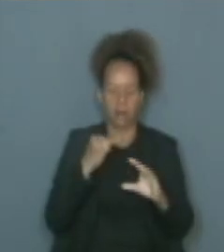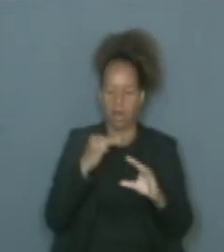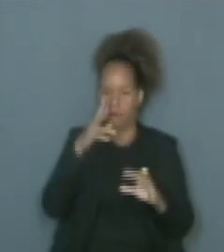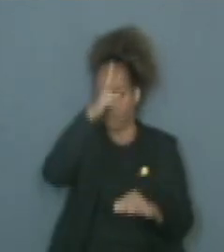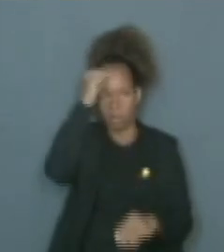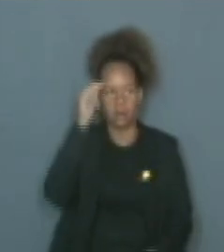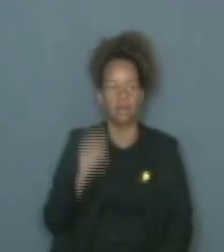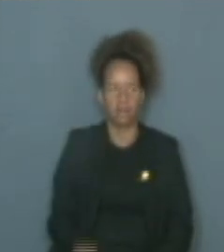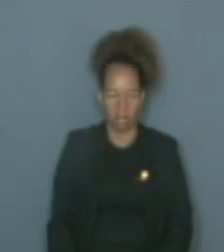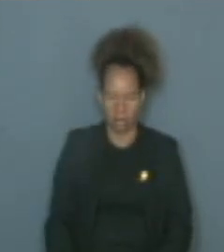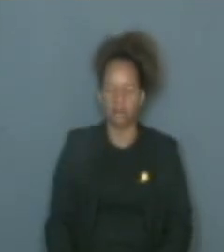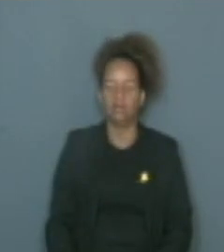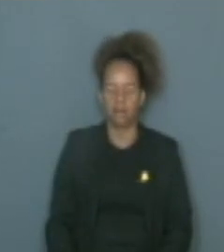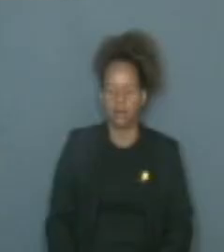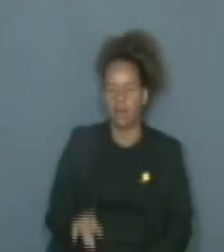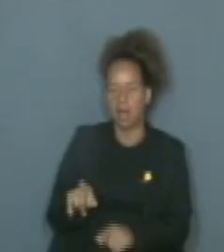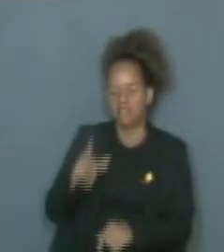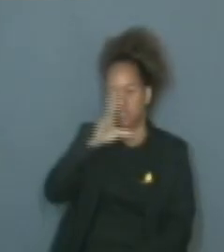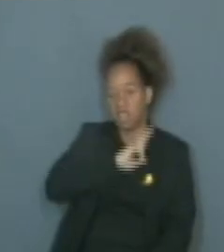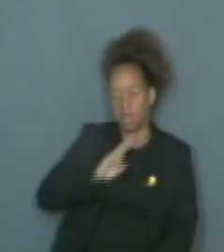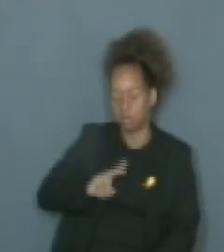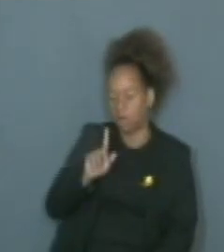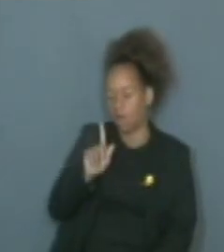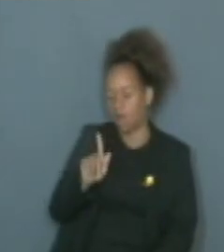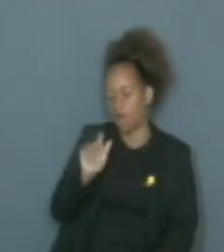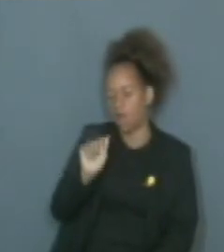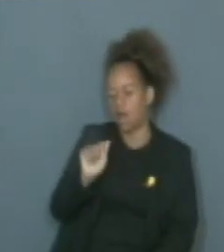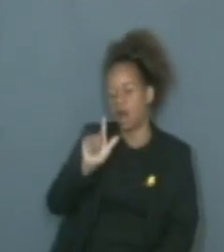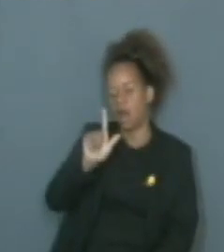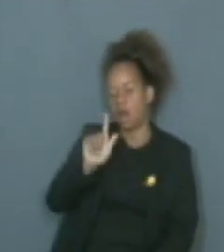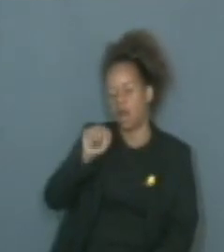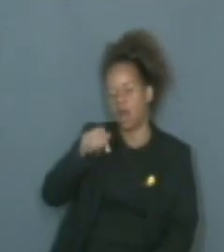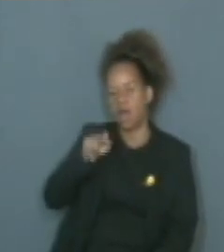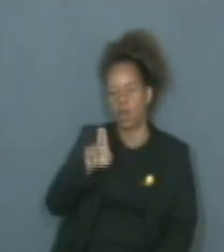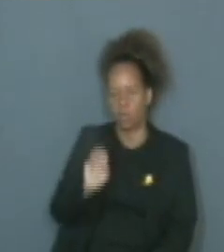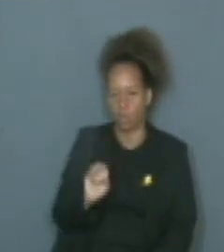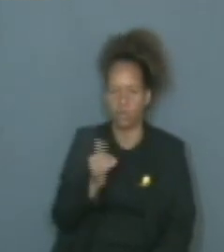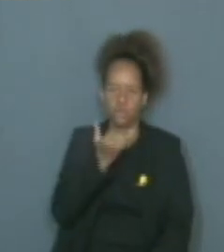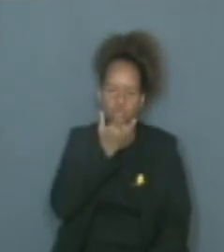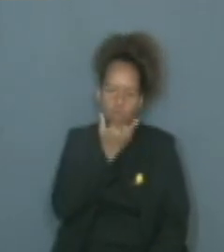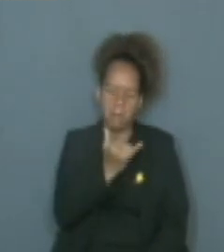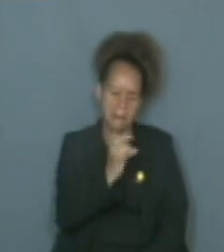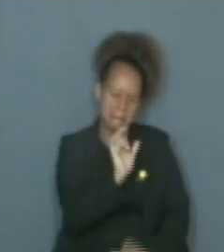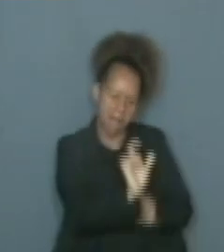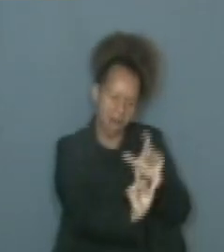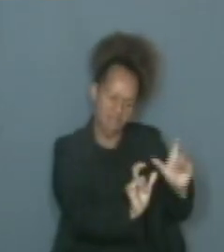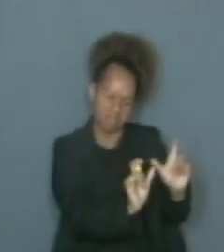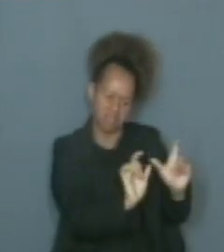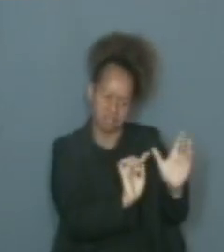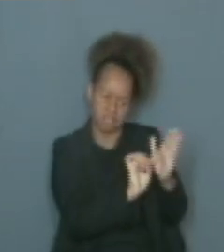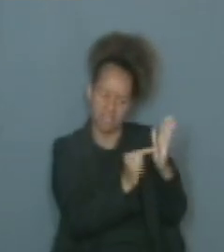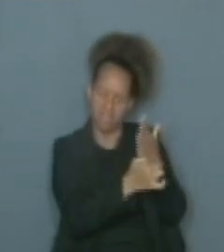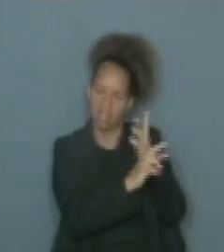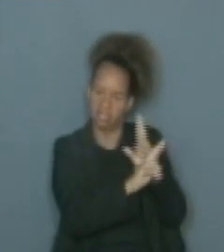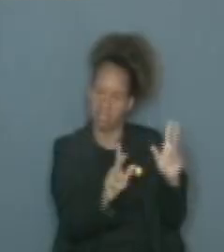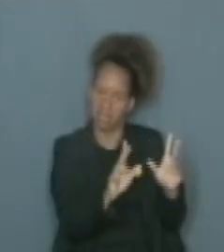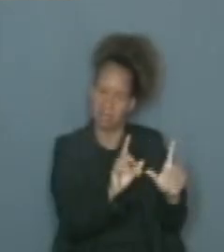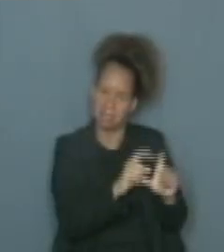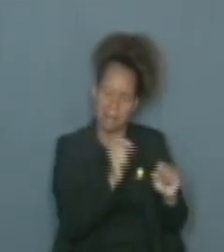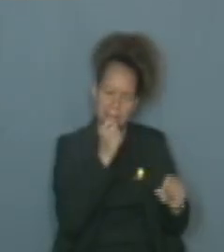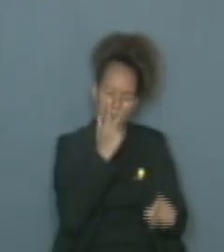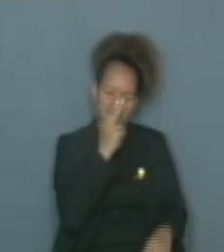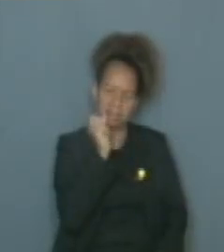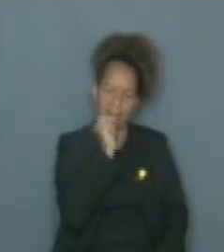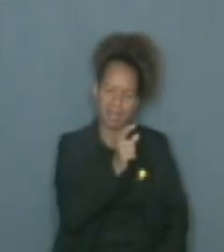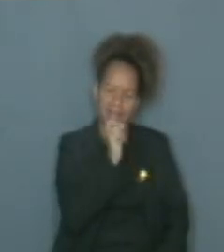prefeitura. Eu não queria usar termos pejorativos, nem fazer literalmente piada